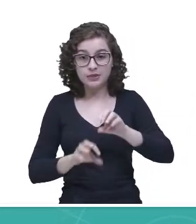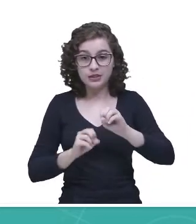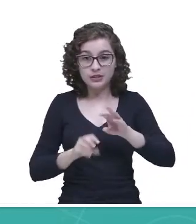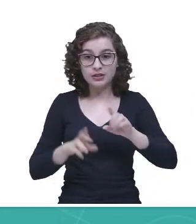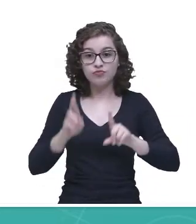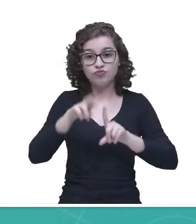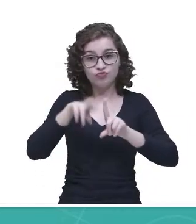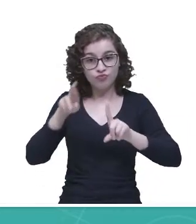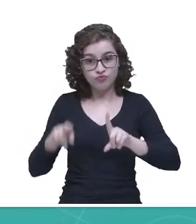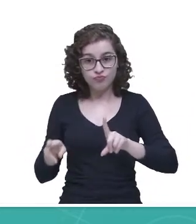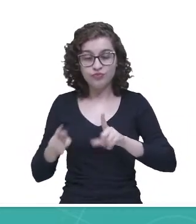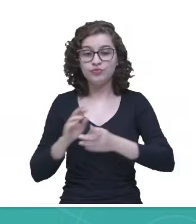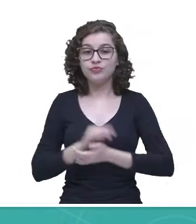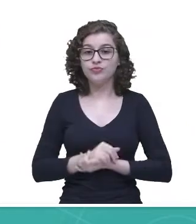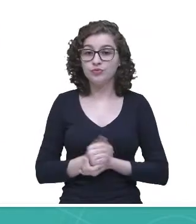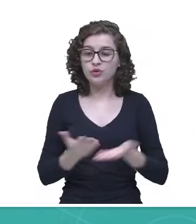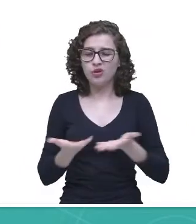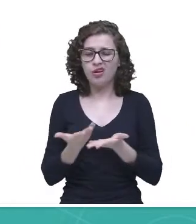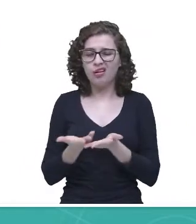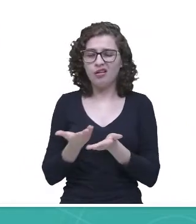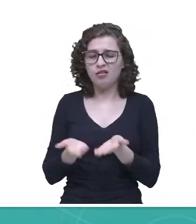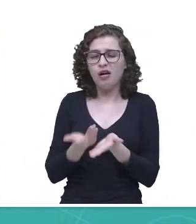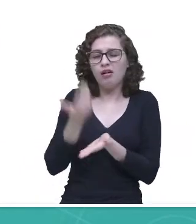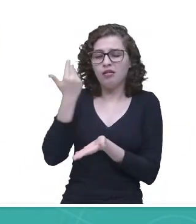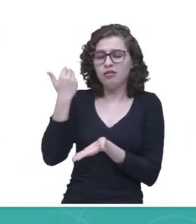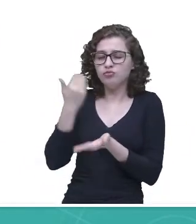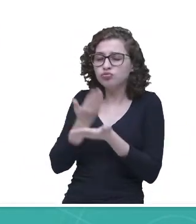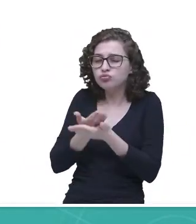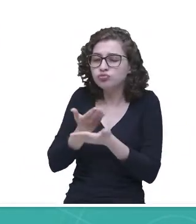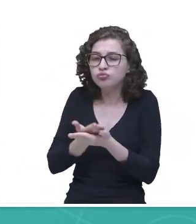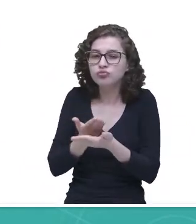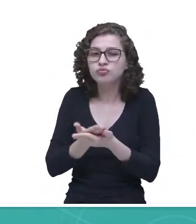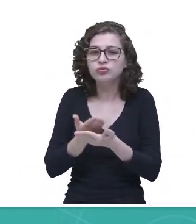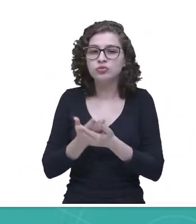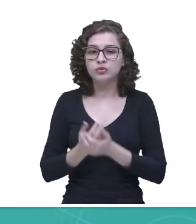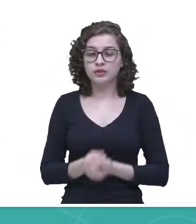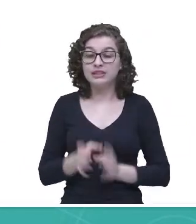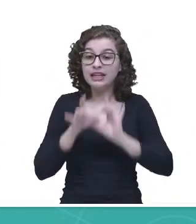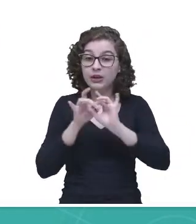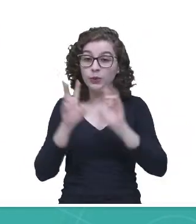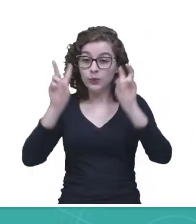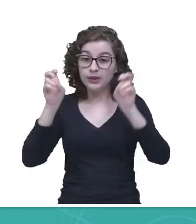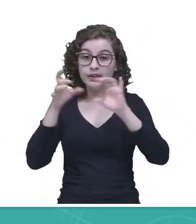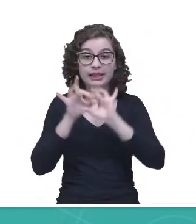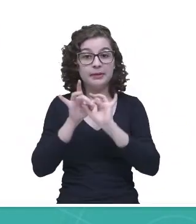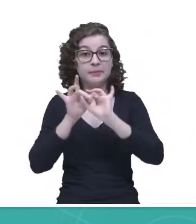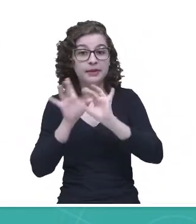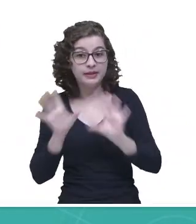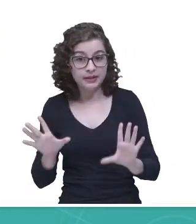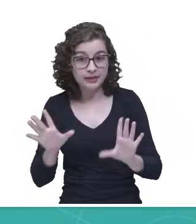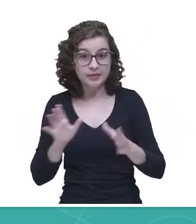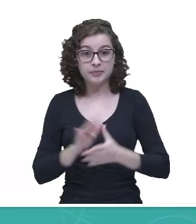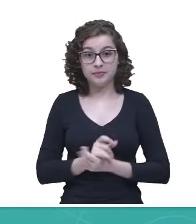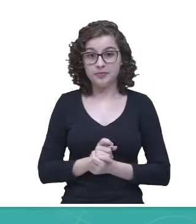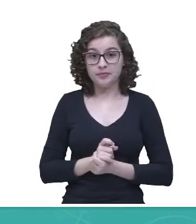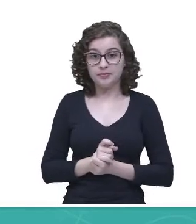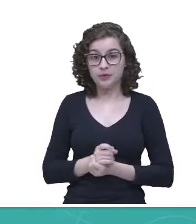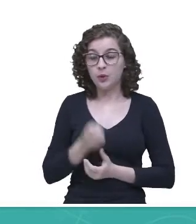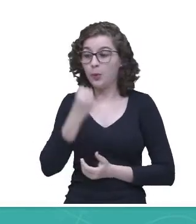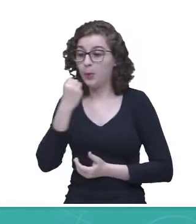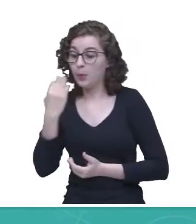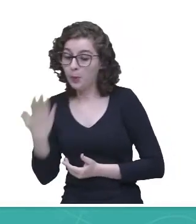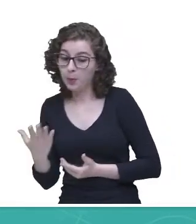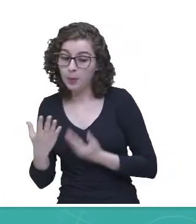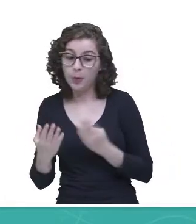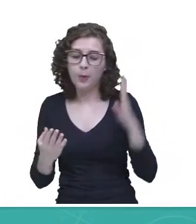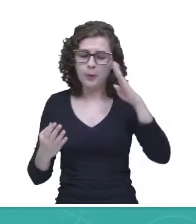religioso. Na aula passada, nós estudamos liberdade, a questão do bem e do